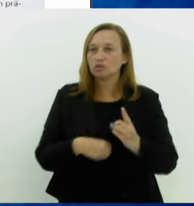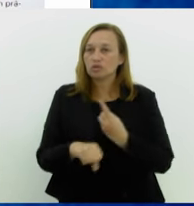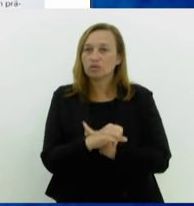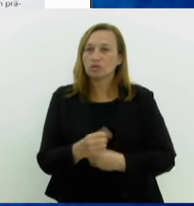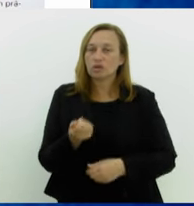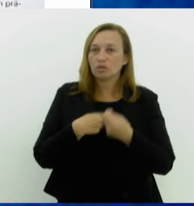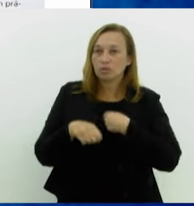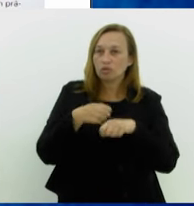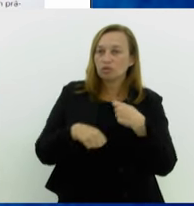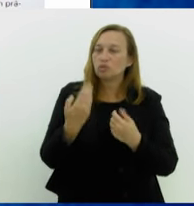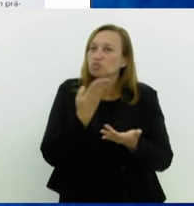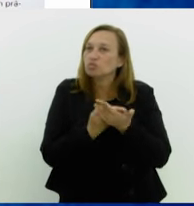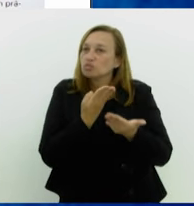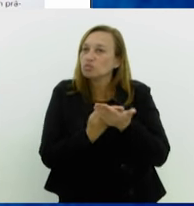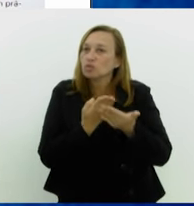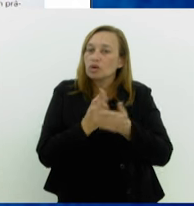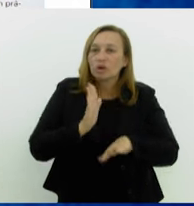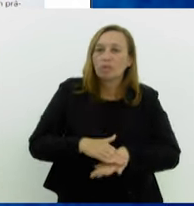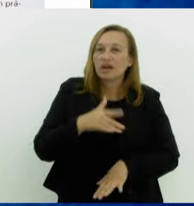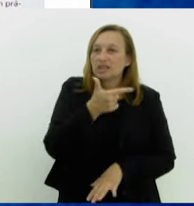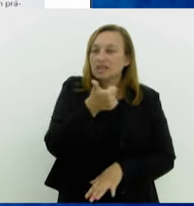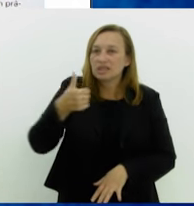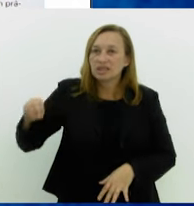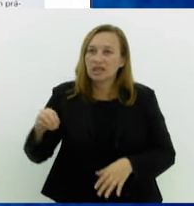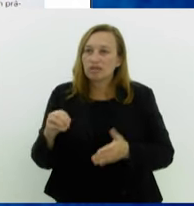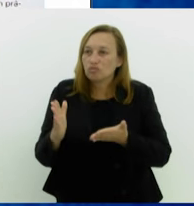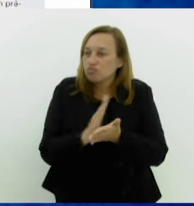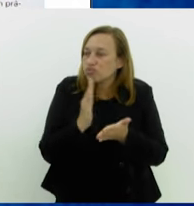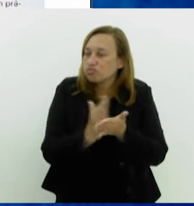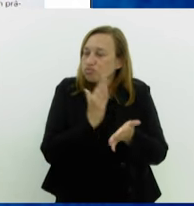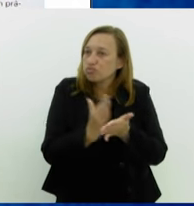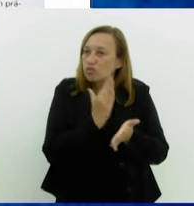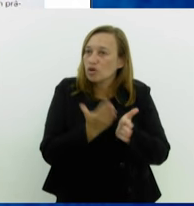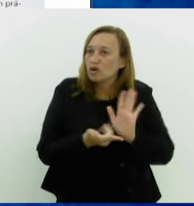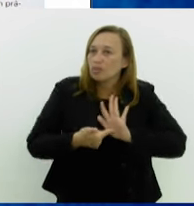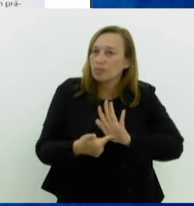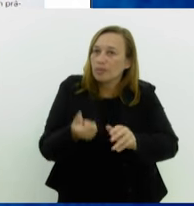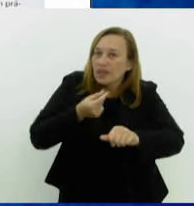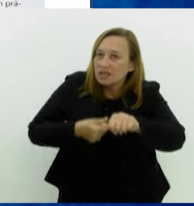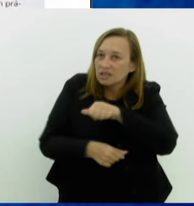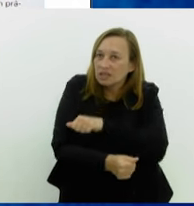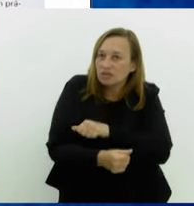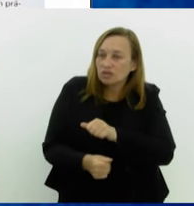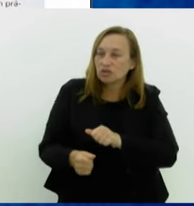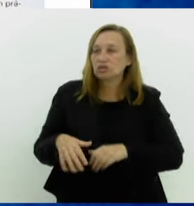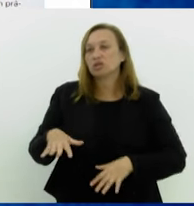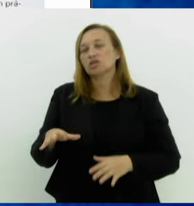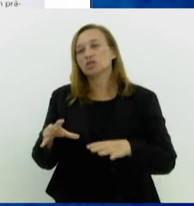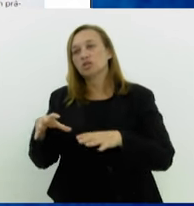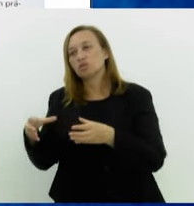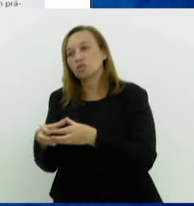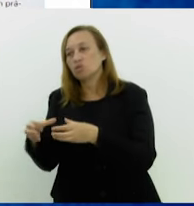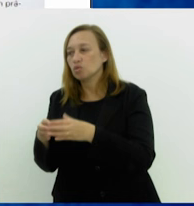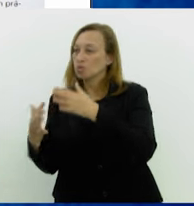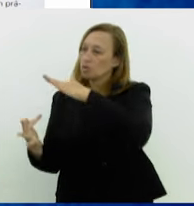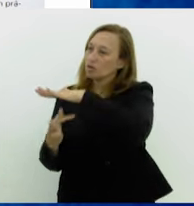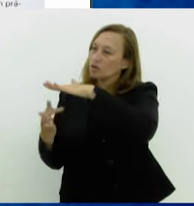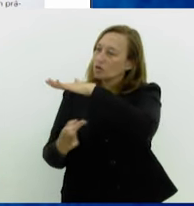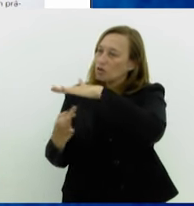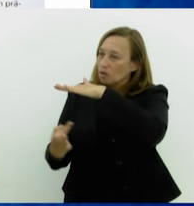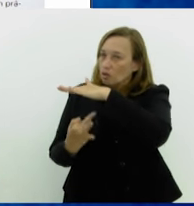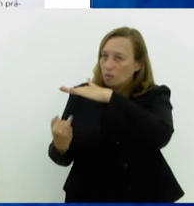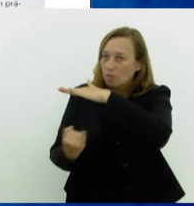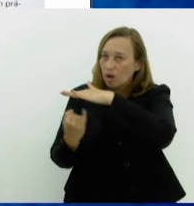gente fez um estudo que tem mais de 100 páginas que mostra que se você investe nesse público que tá inform formal em 4 anos você aumenta em